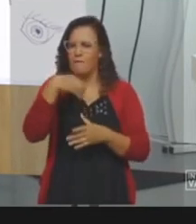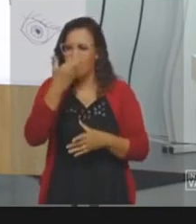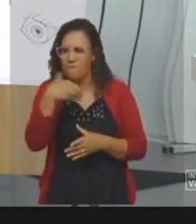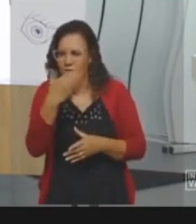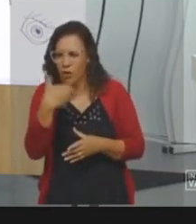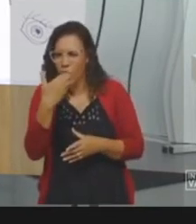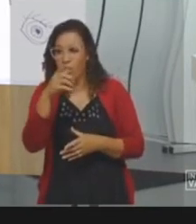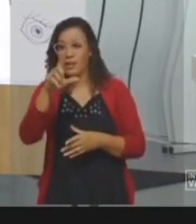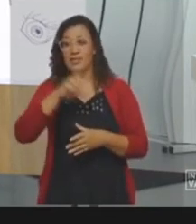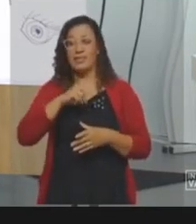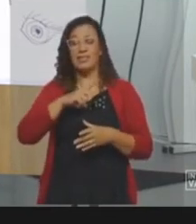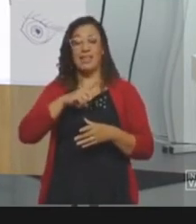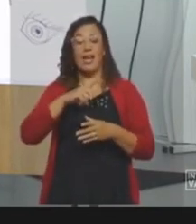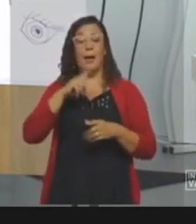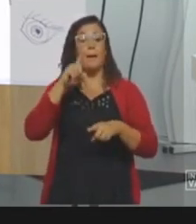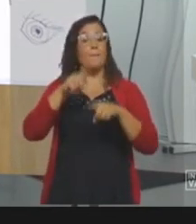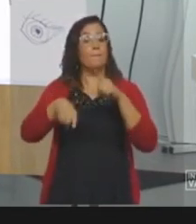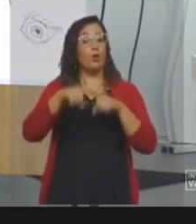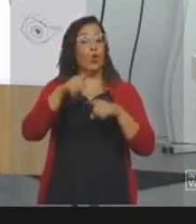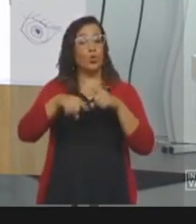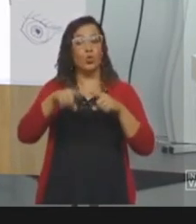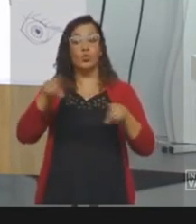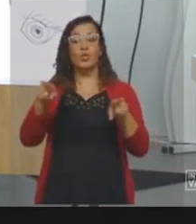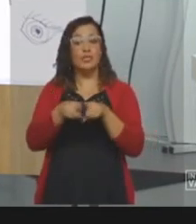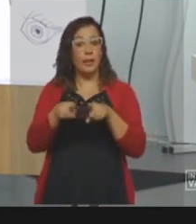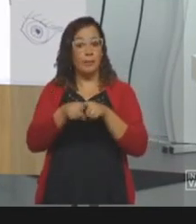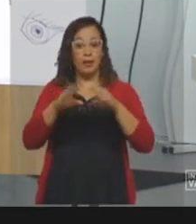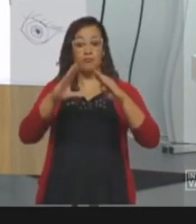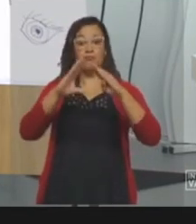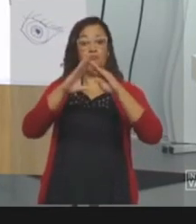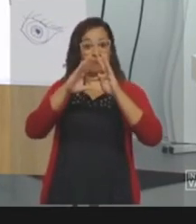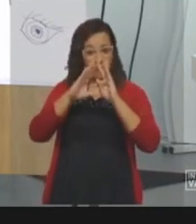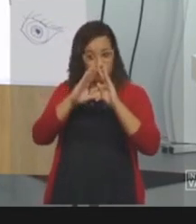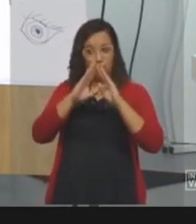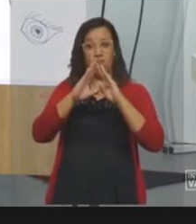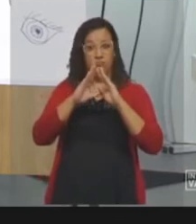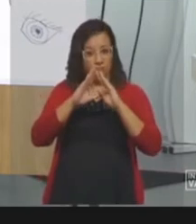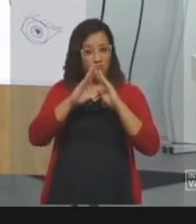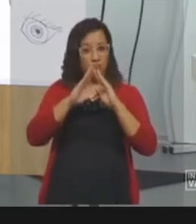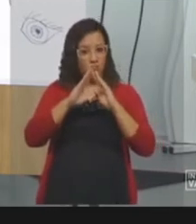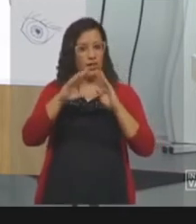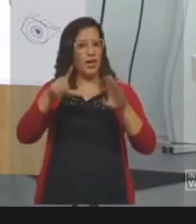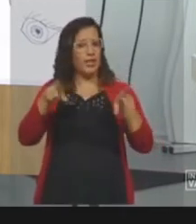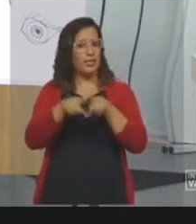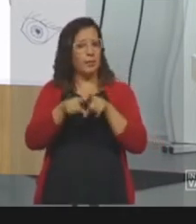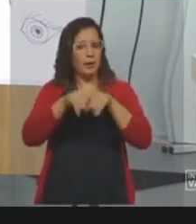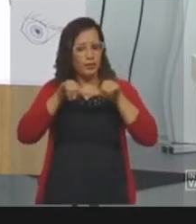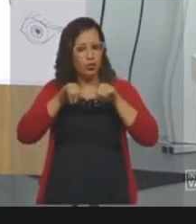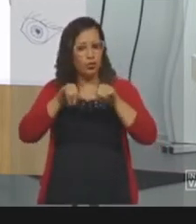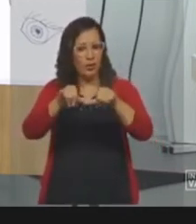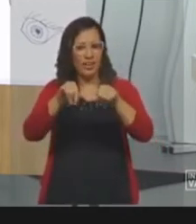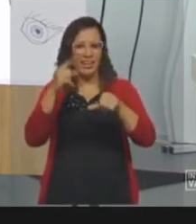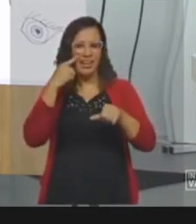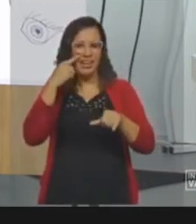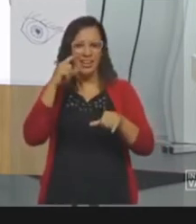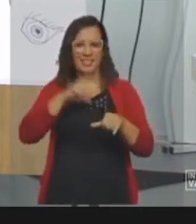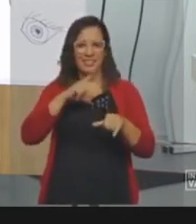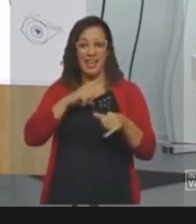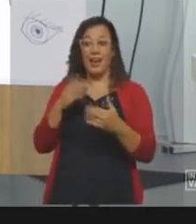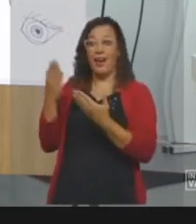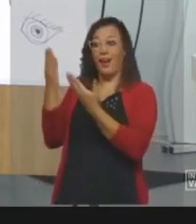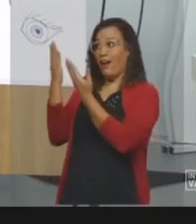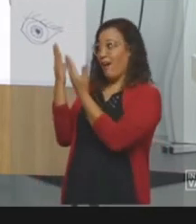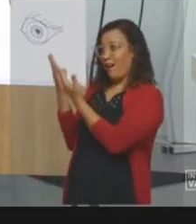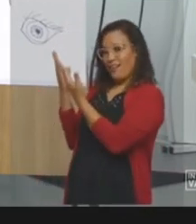produtos transgênicos aí no sacolão e também nas prateleiras dos supermercados. Existe até um símbolozinho de transgênico, que é